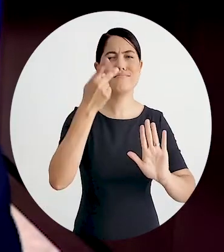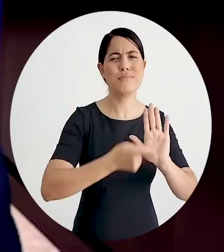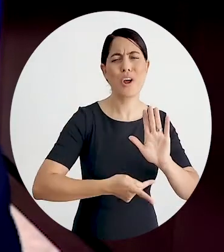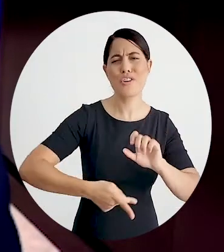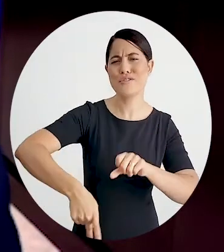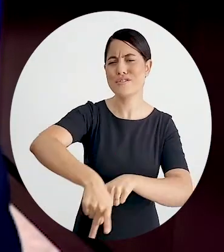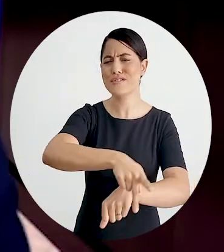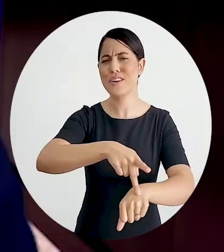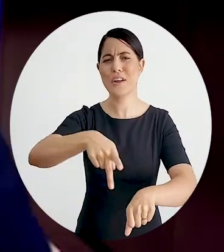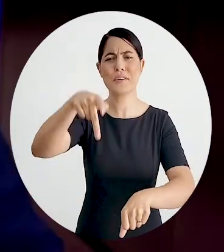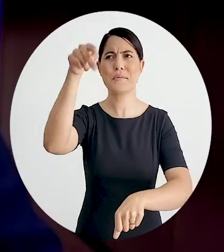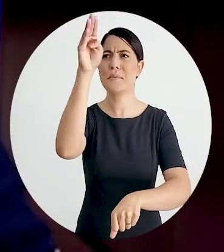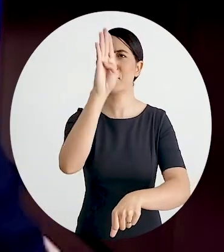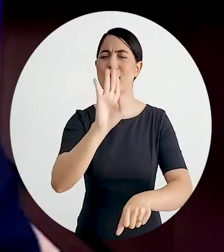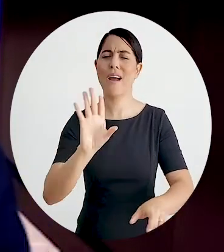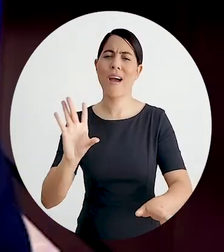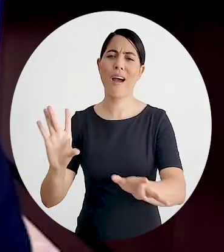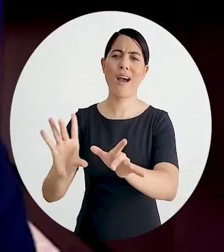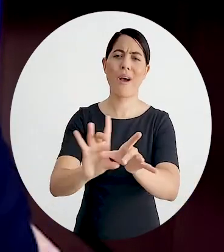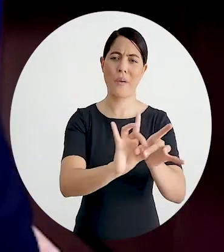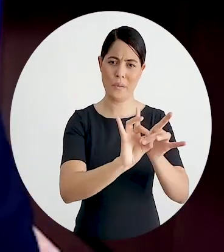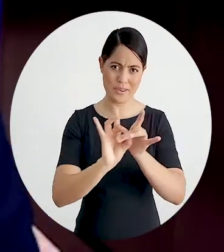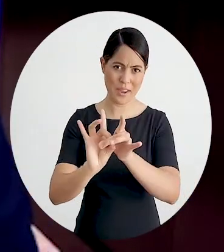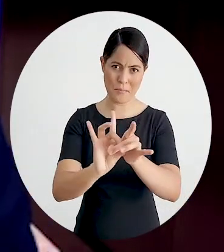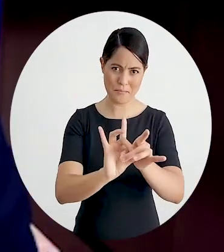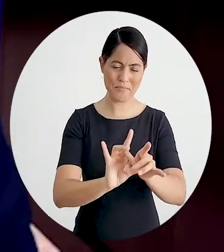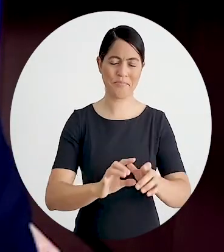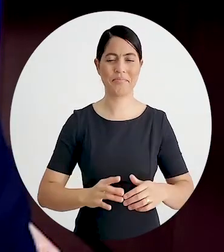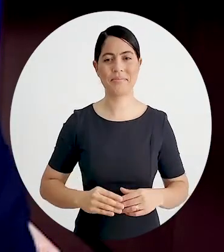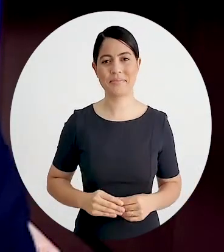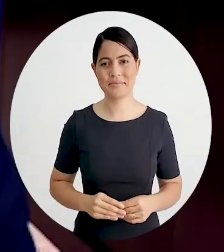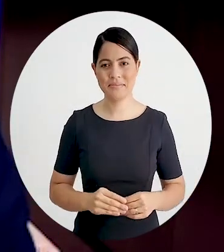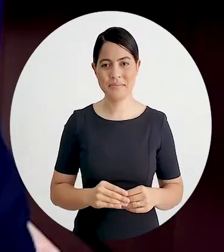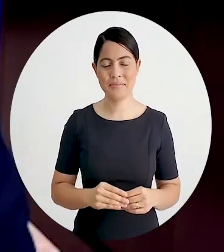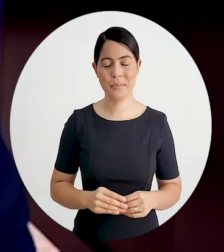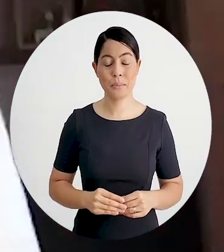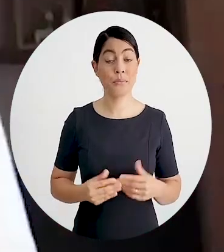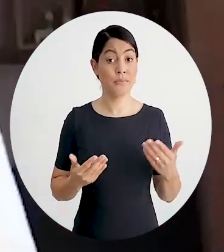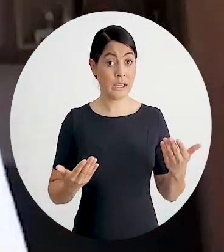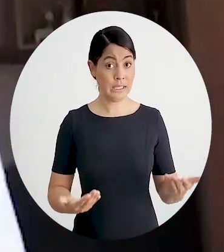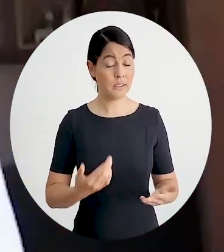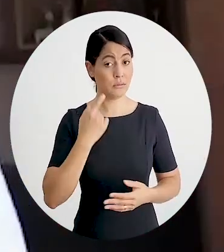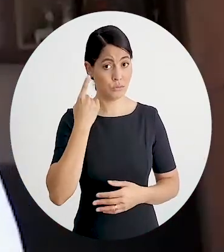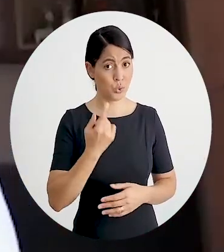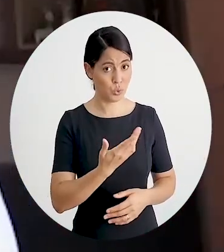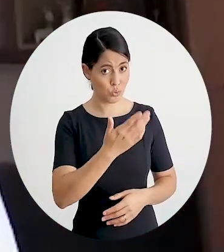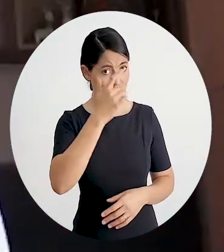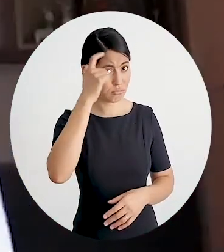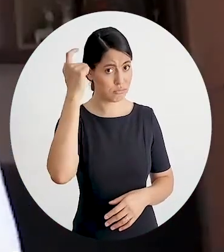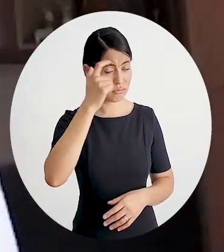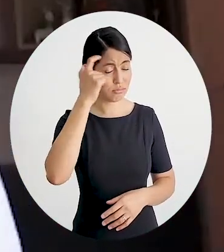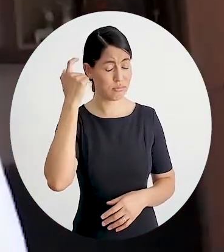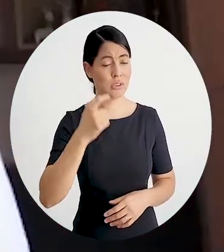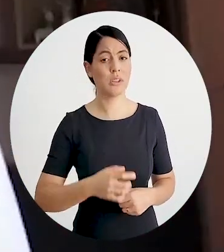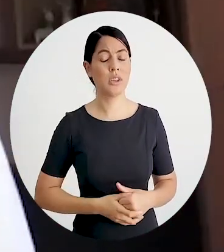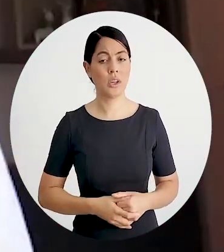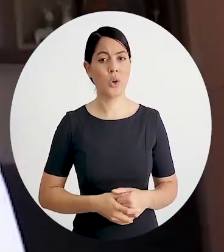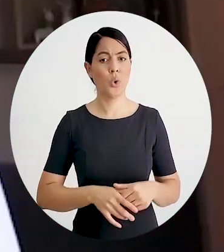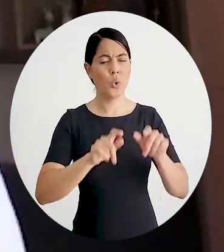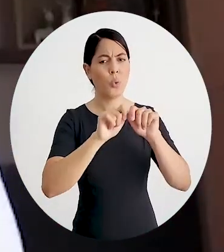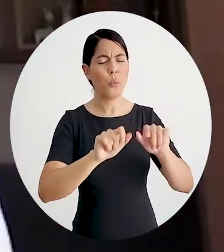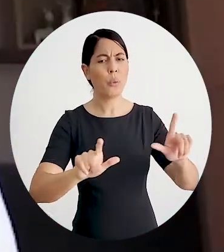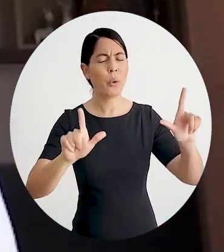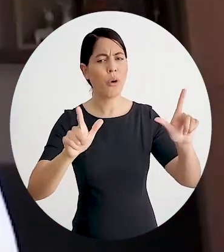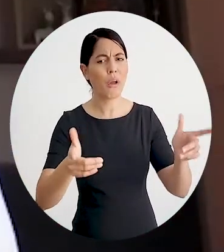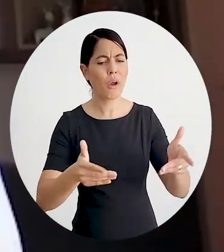nação, é o elo que une a sociedade brasileira. Dr. Marcos Vinícius, eu já começo o programa